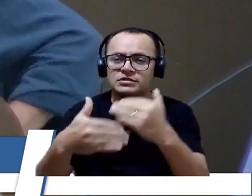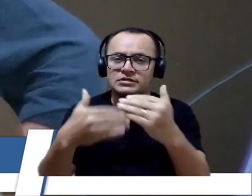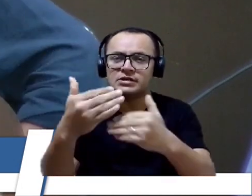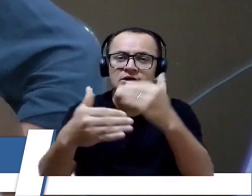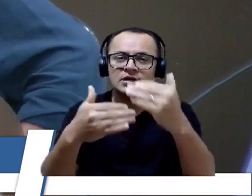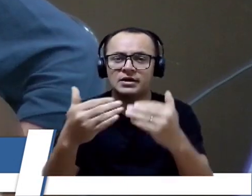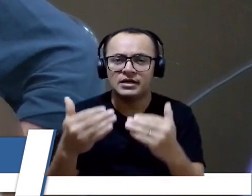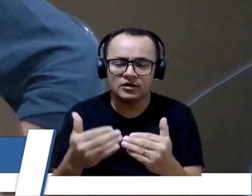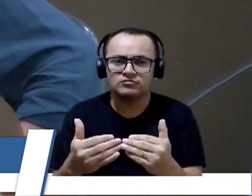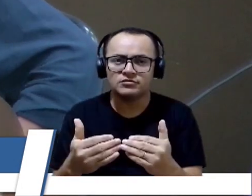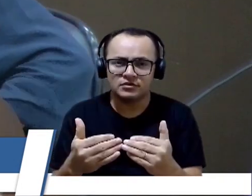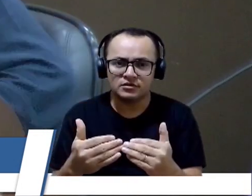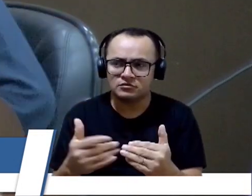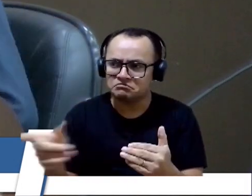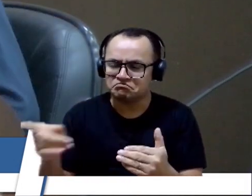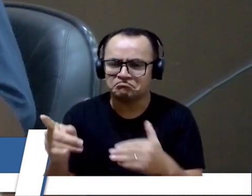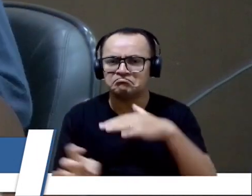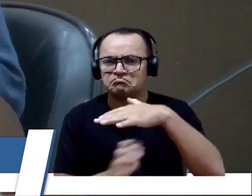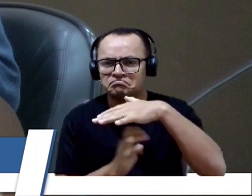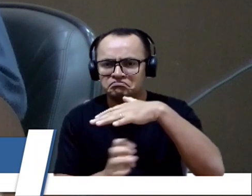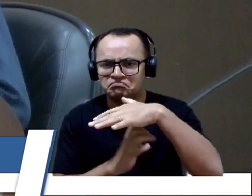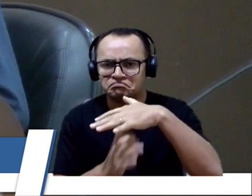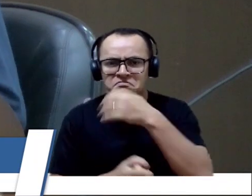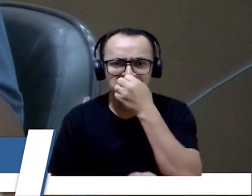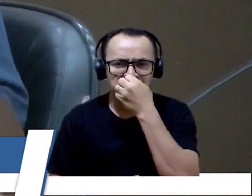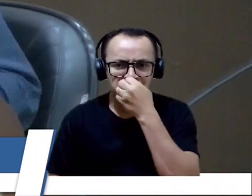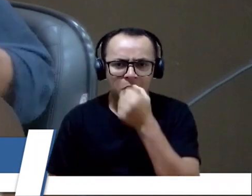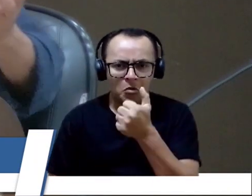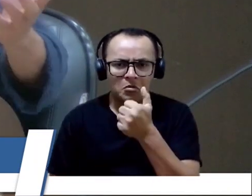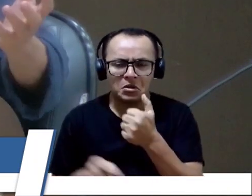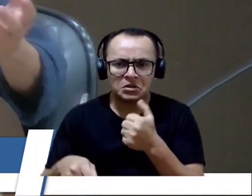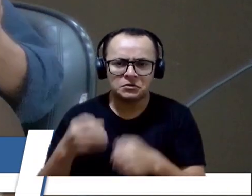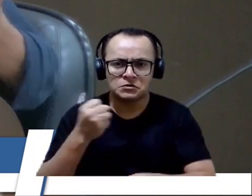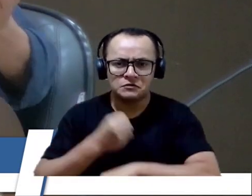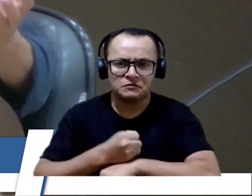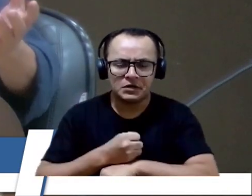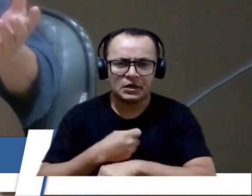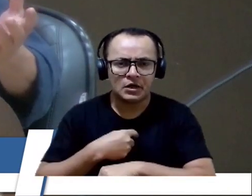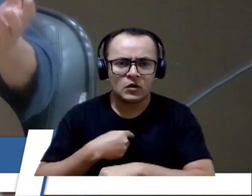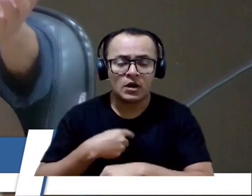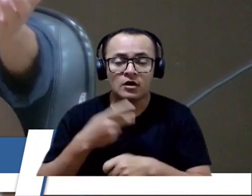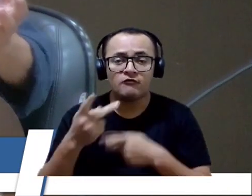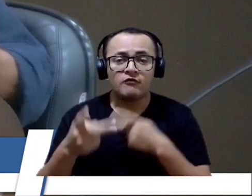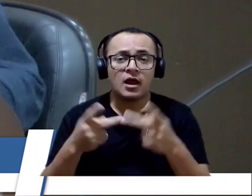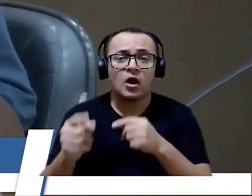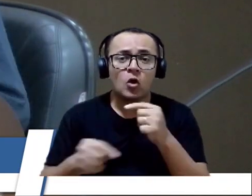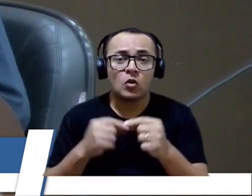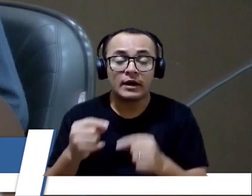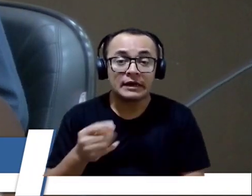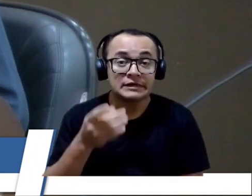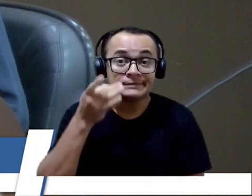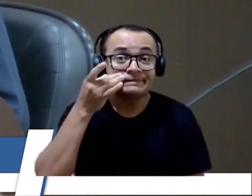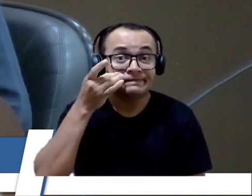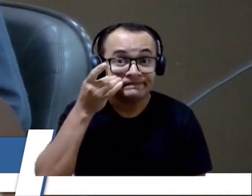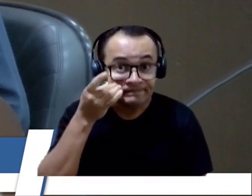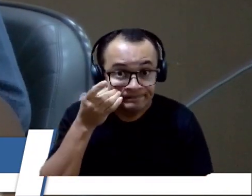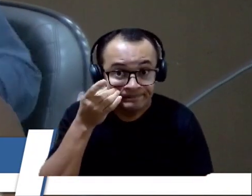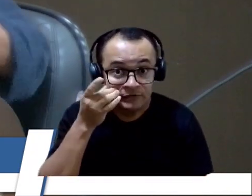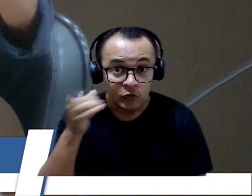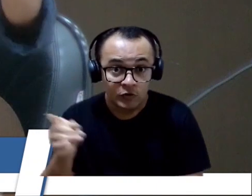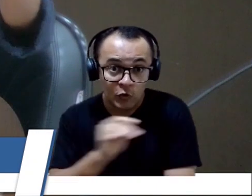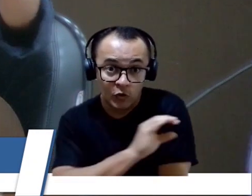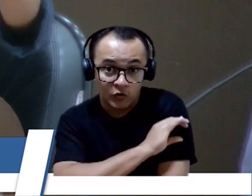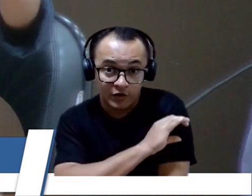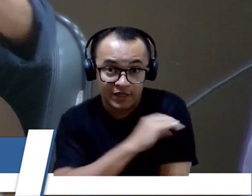potência empresarial que eles viraram na cidade. Mas eu só quero dizer que testemunhar o que o Claudinei está dizendo aqui,